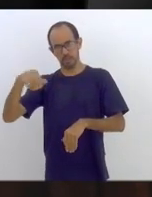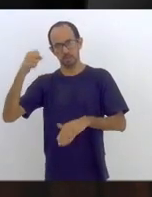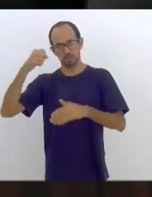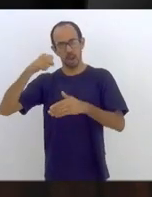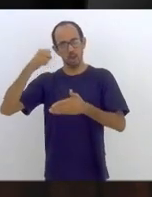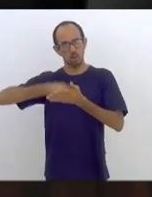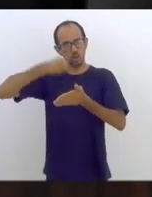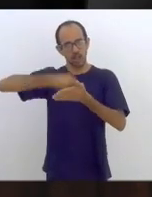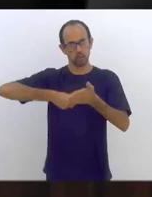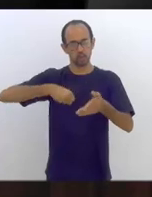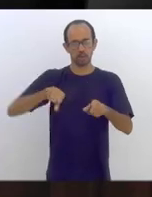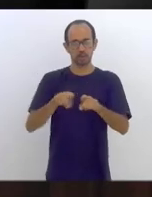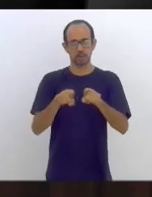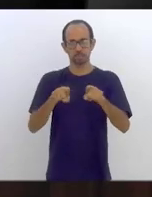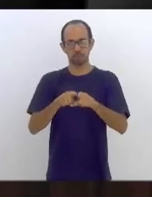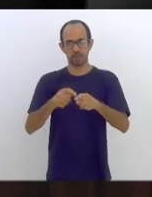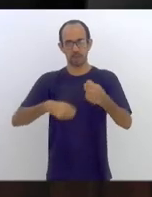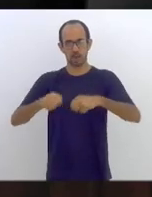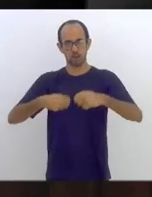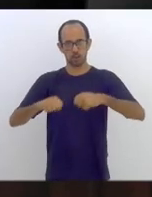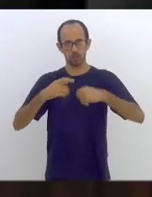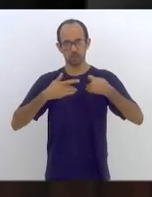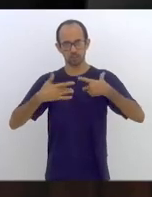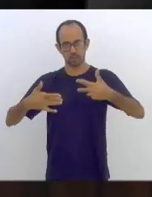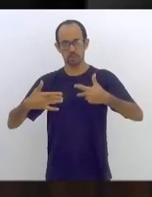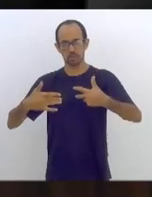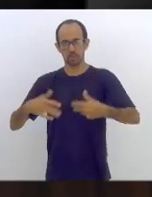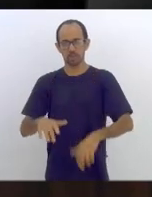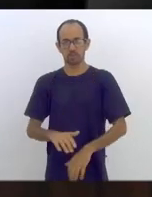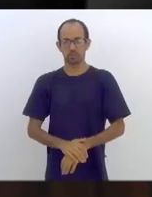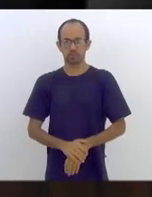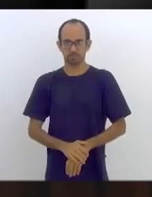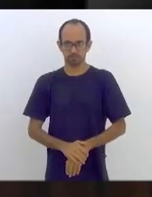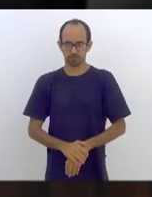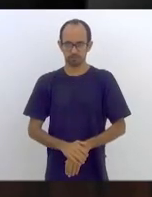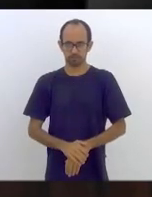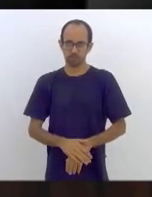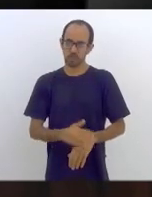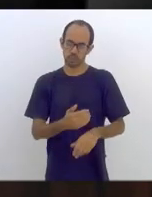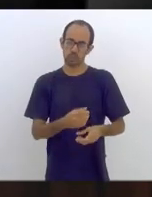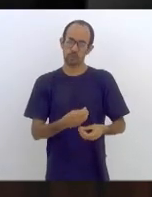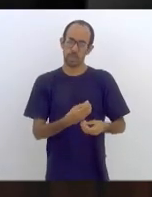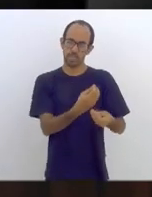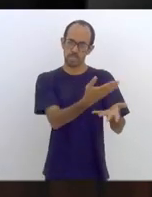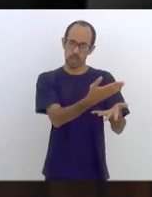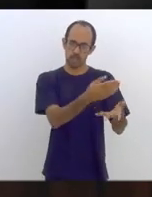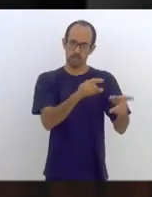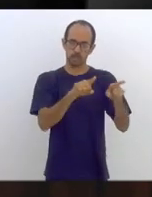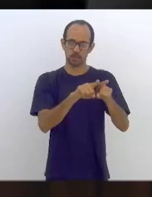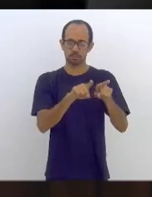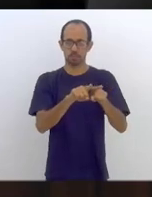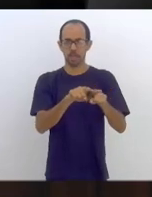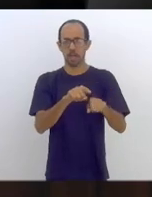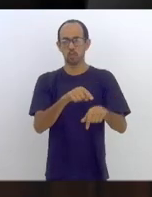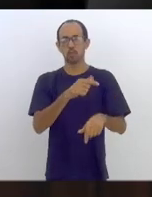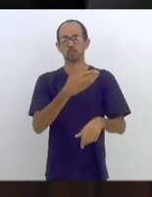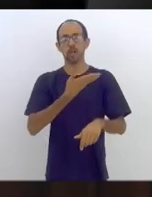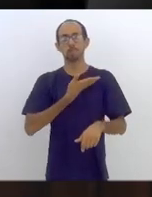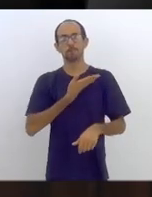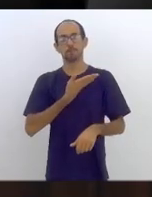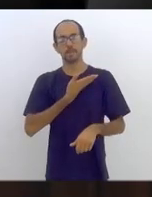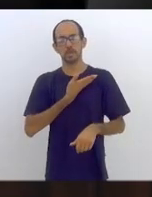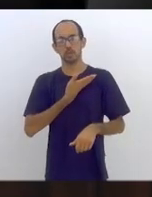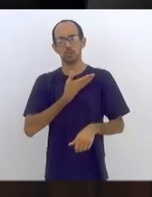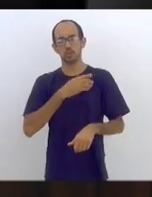lutadora da economia solidária. E enviaremos ao nosso companheiro querido